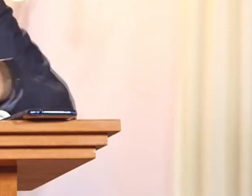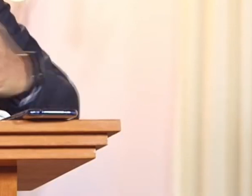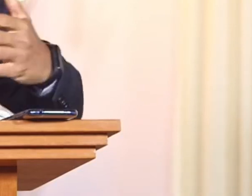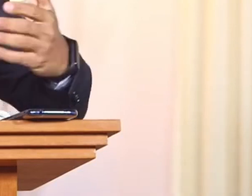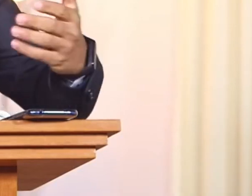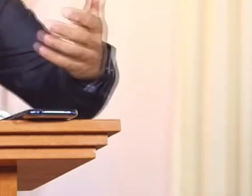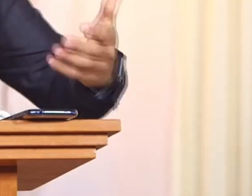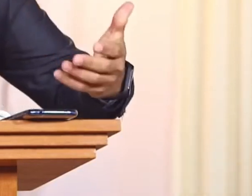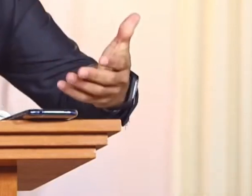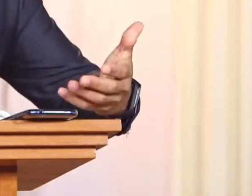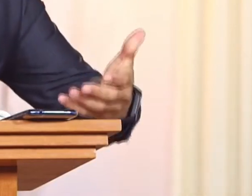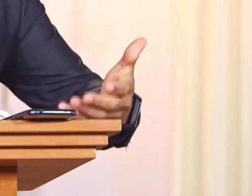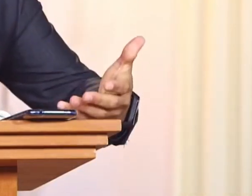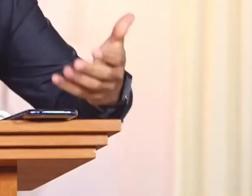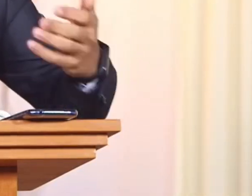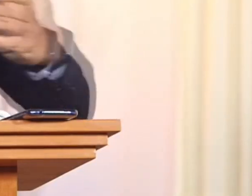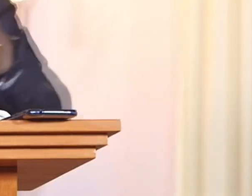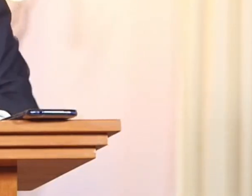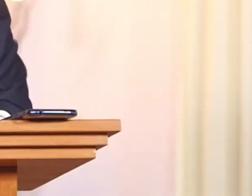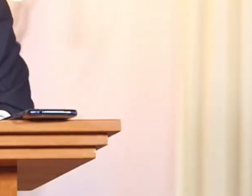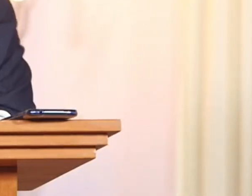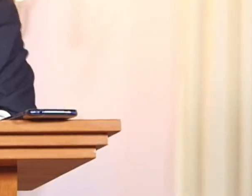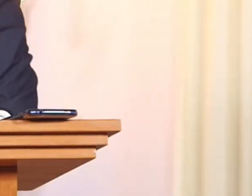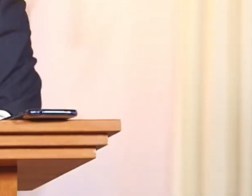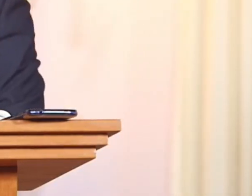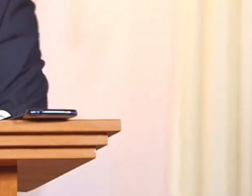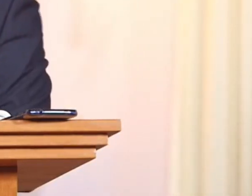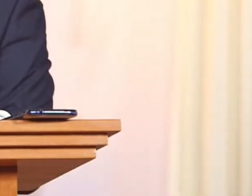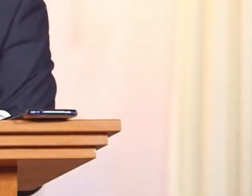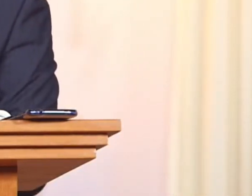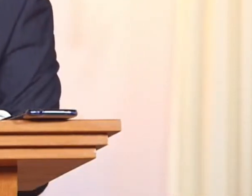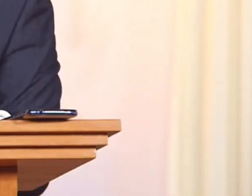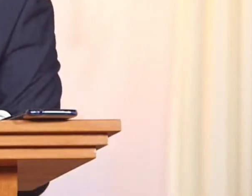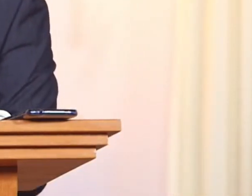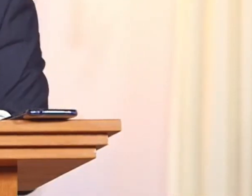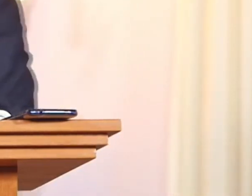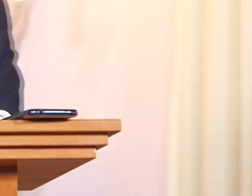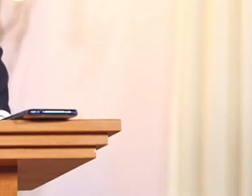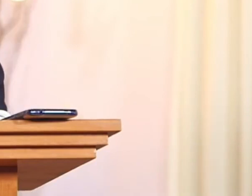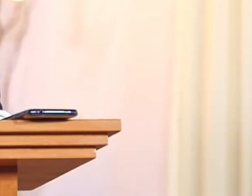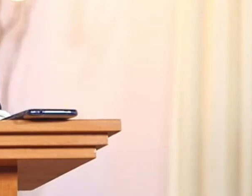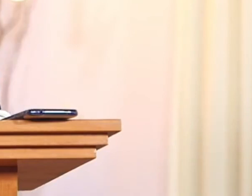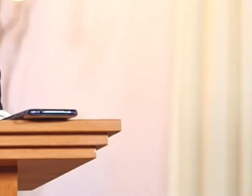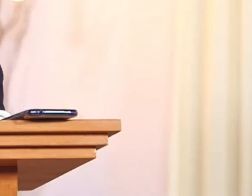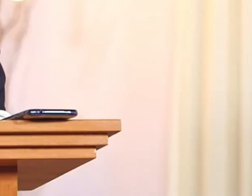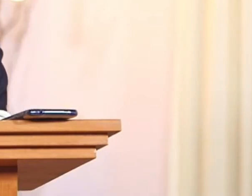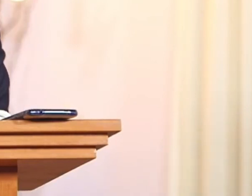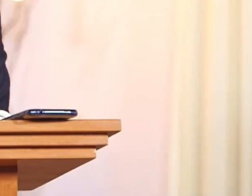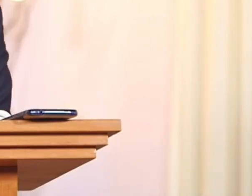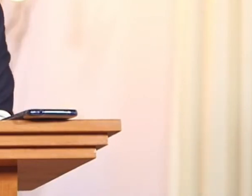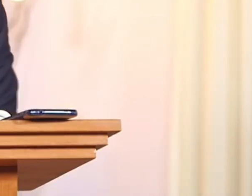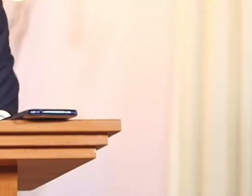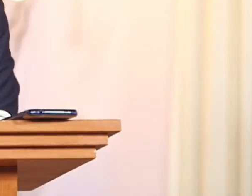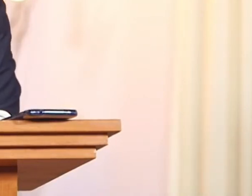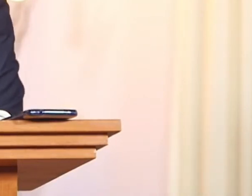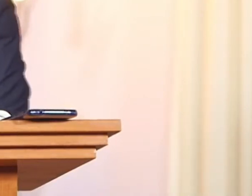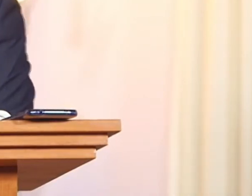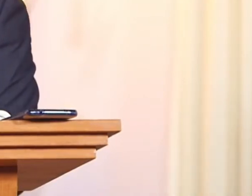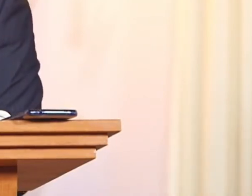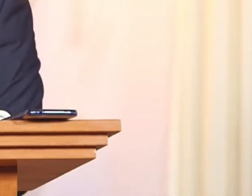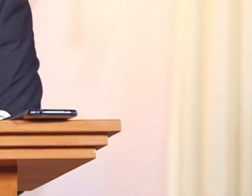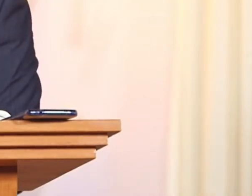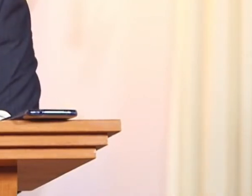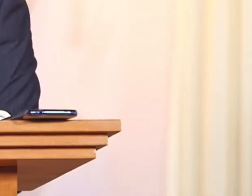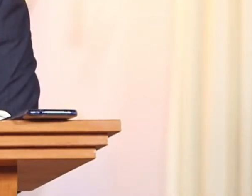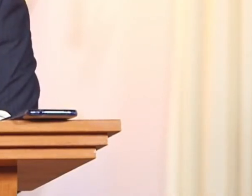que abraçando-o, disse para as pessoas que estavam chorando, não temas porque ele está